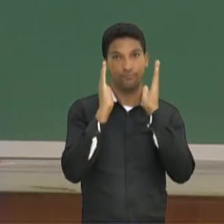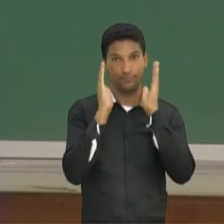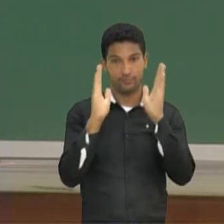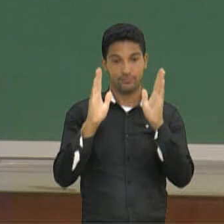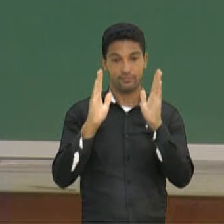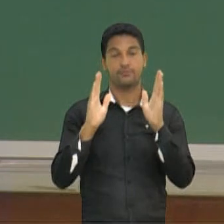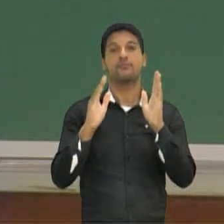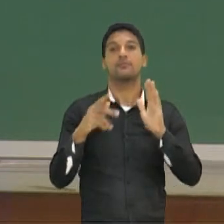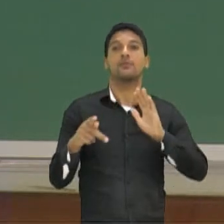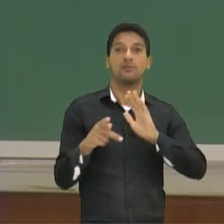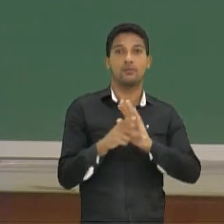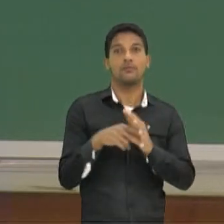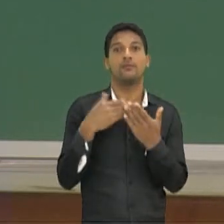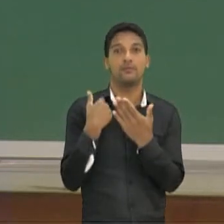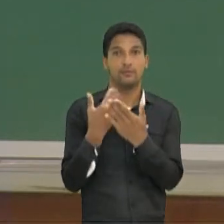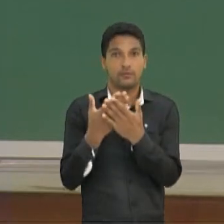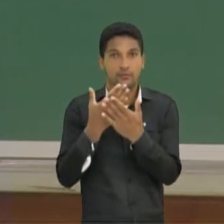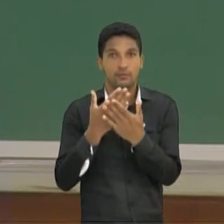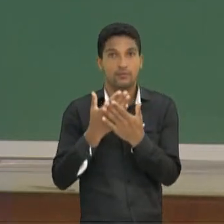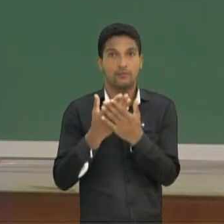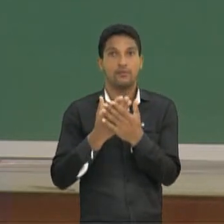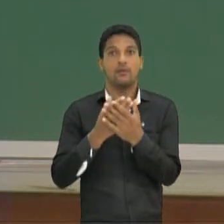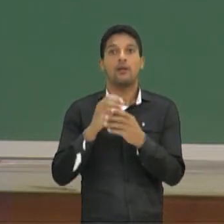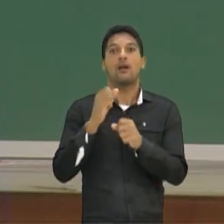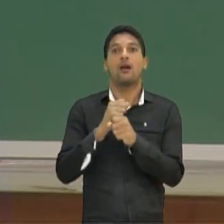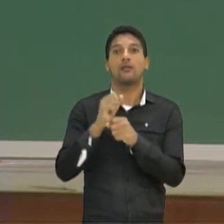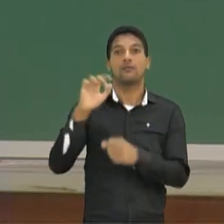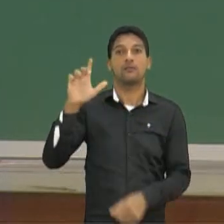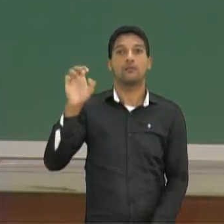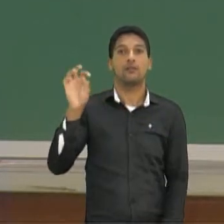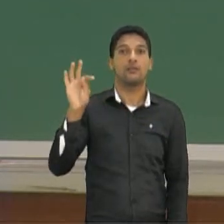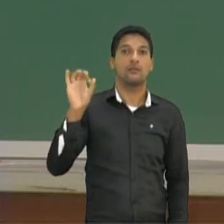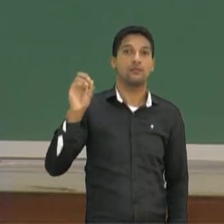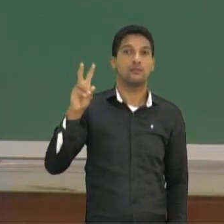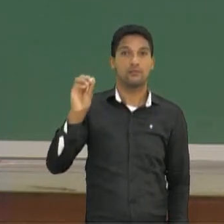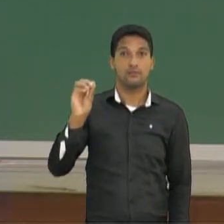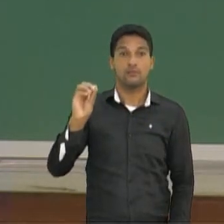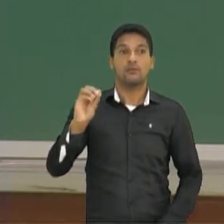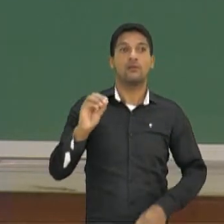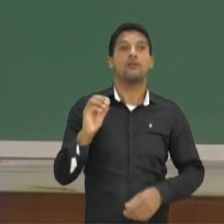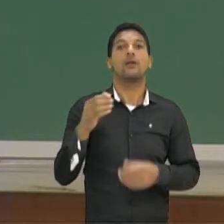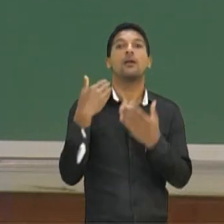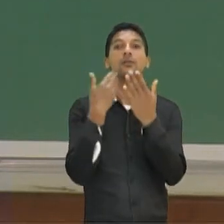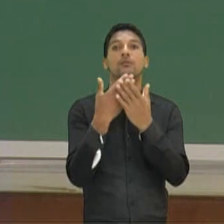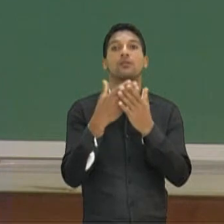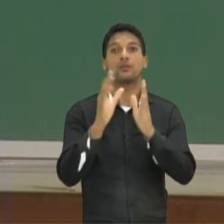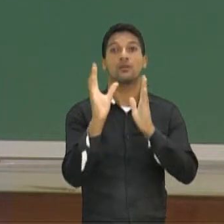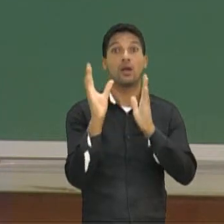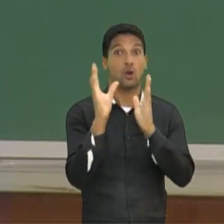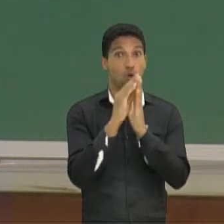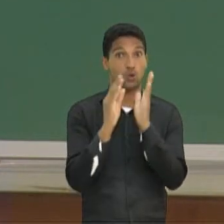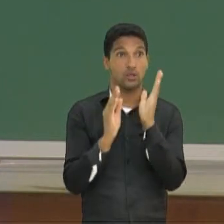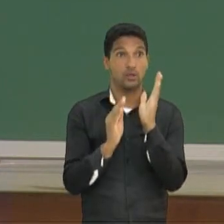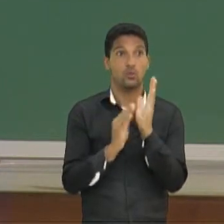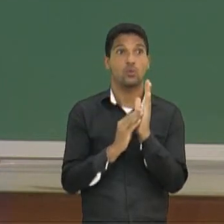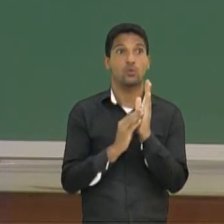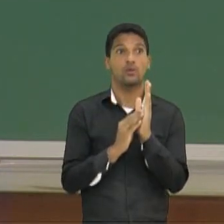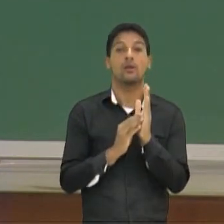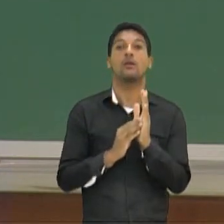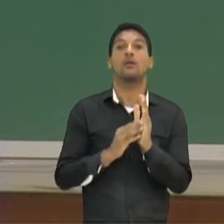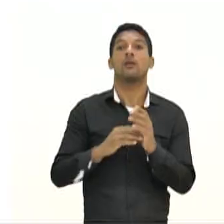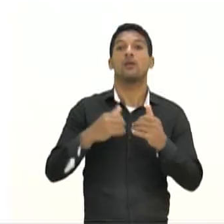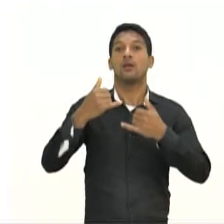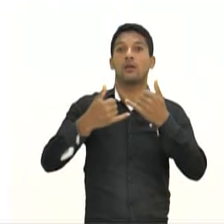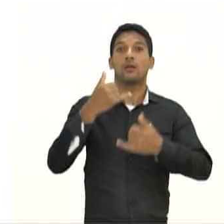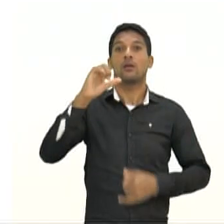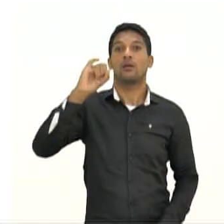terceiro trimestre letivo, no último trimestre do ano, né? Então, estamos trabalhando dentro dos jogos dramáticos, no contexto de jogos dramáticos. Então,